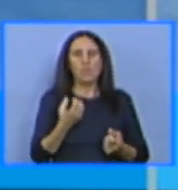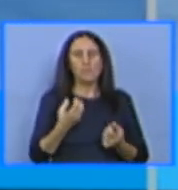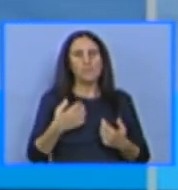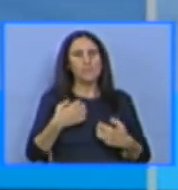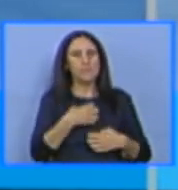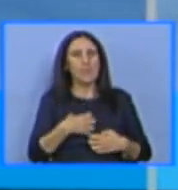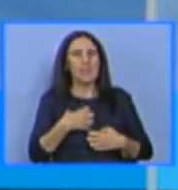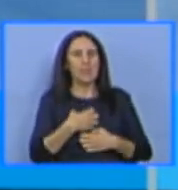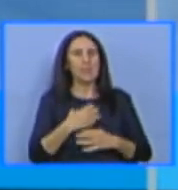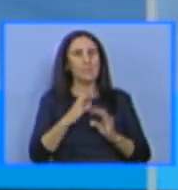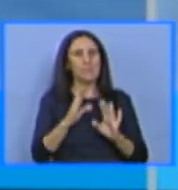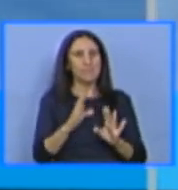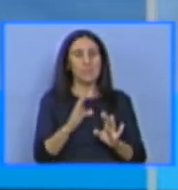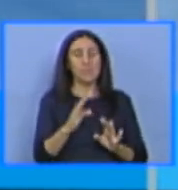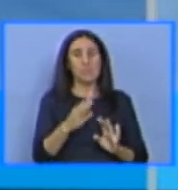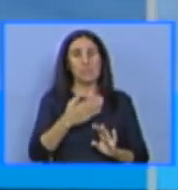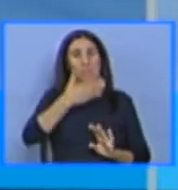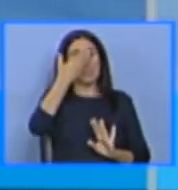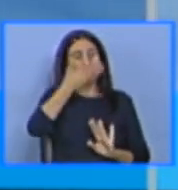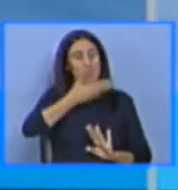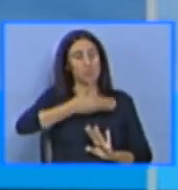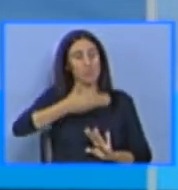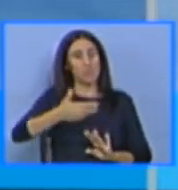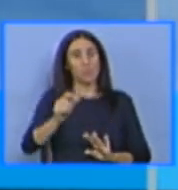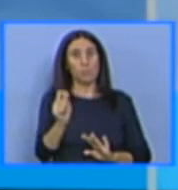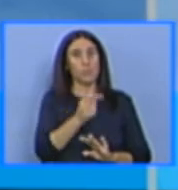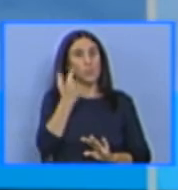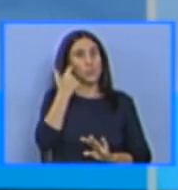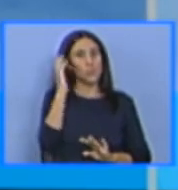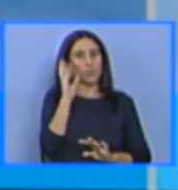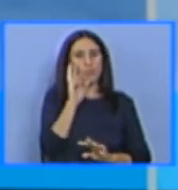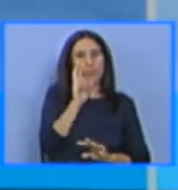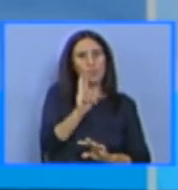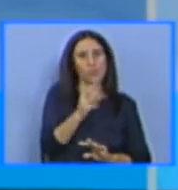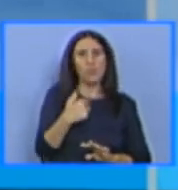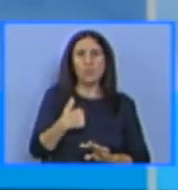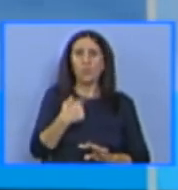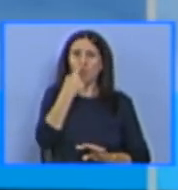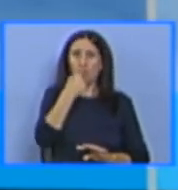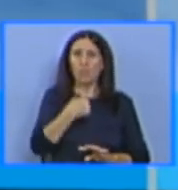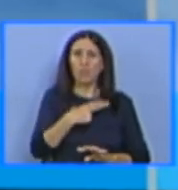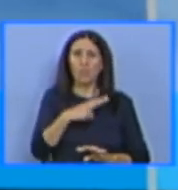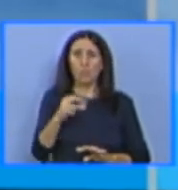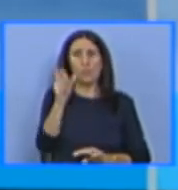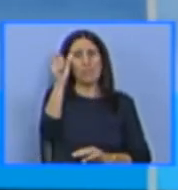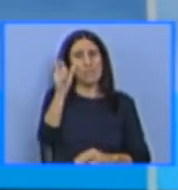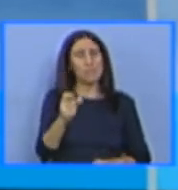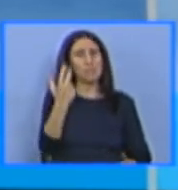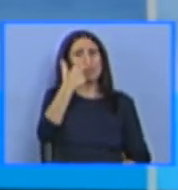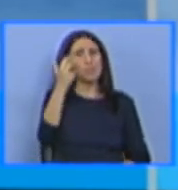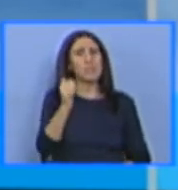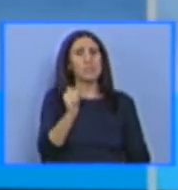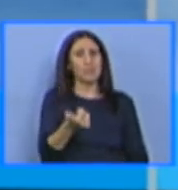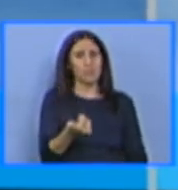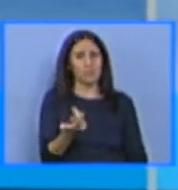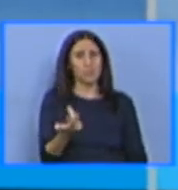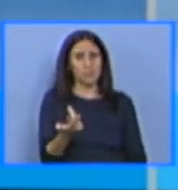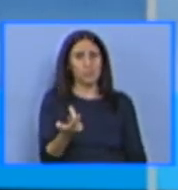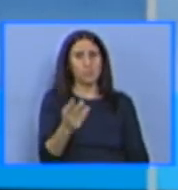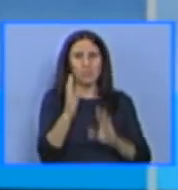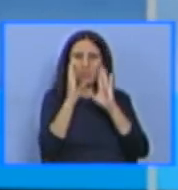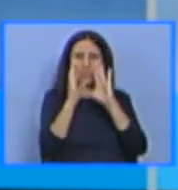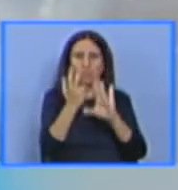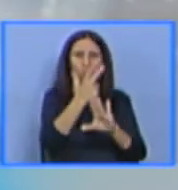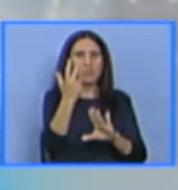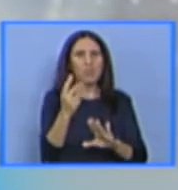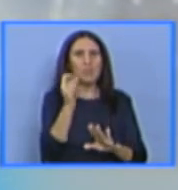mas depois do que eu vi nestes dias e neste mês que passou, eu estava errado e ele é que estava 100% certo nessa atenção total